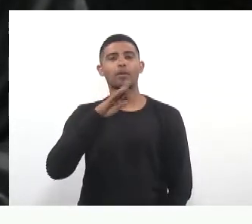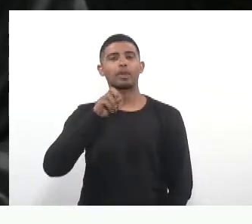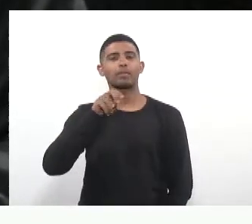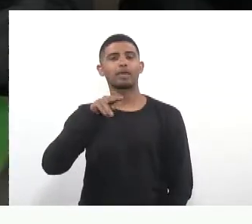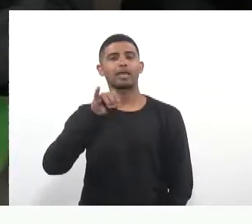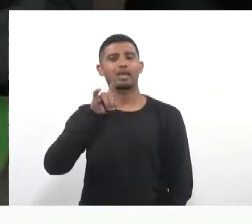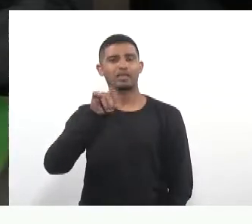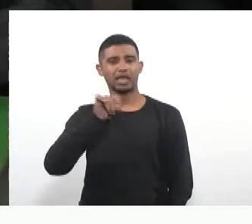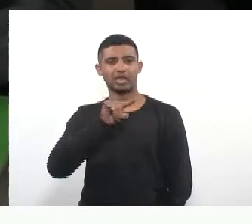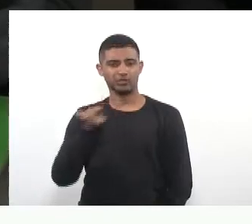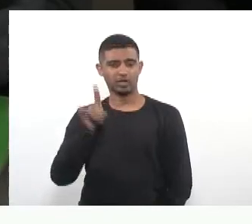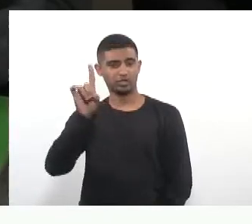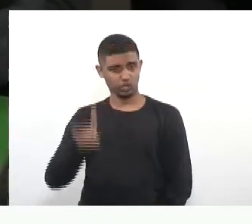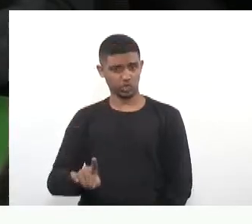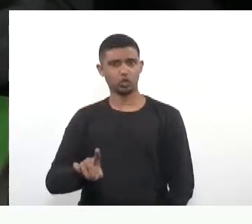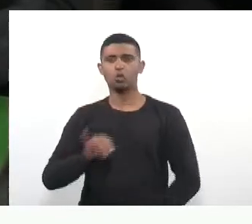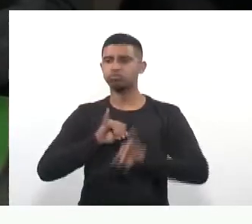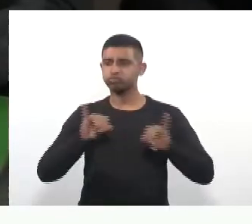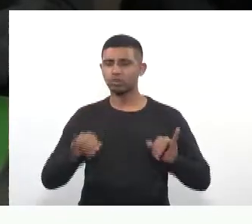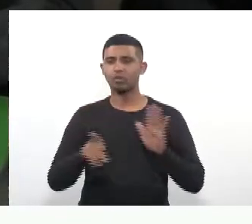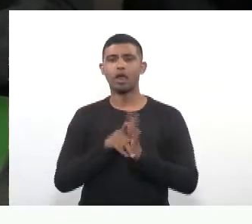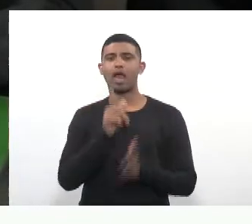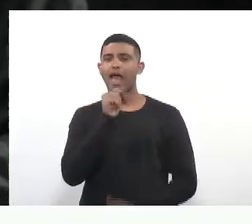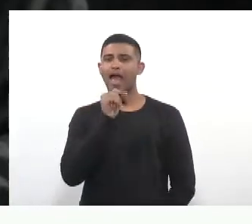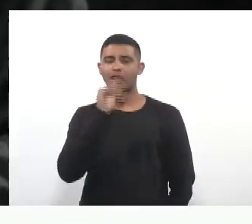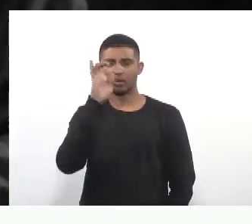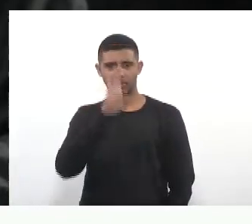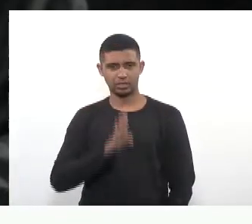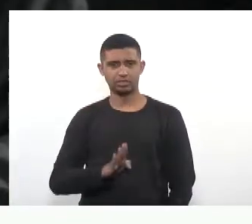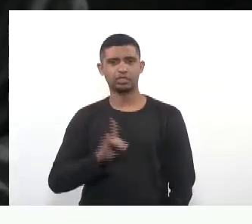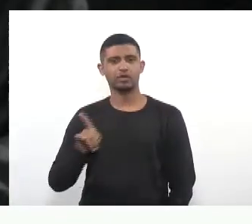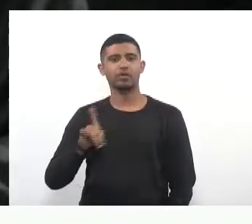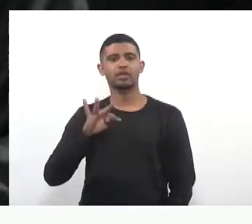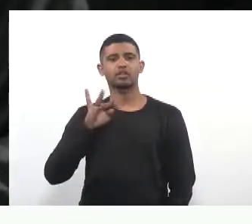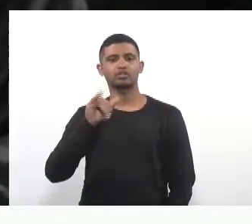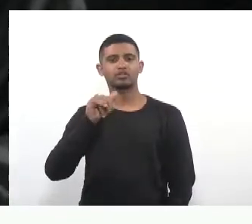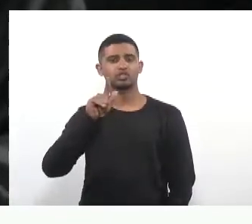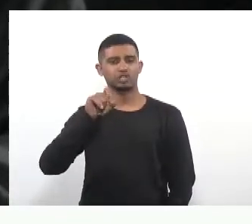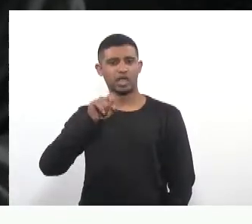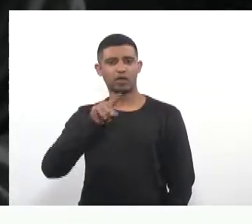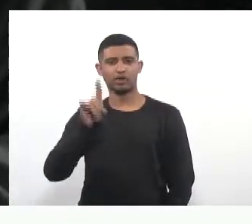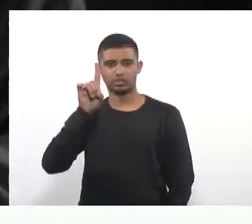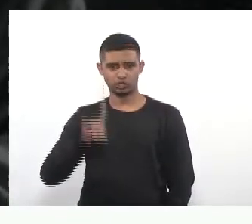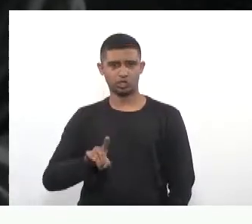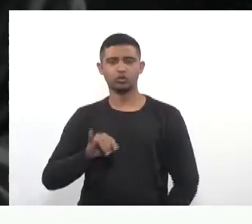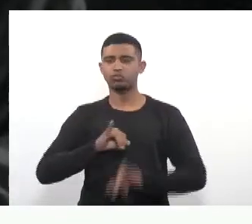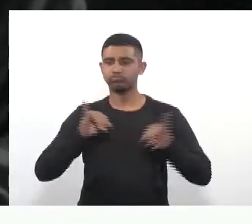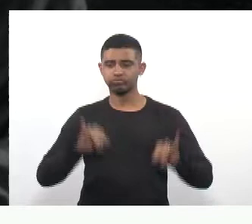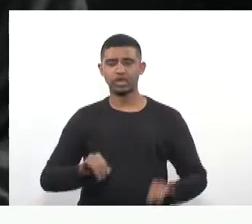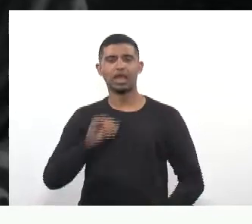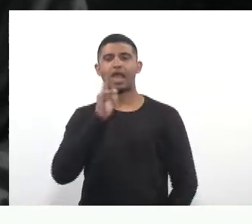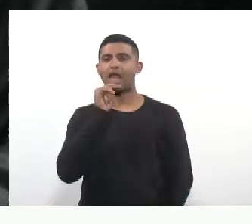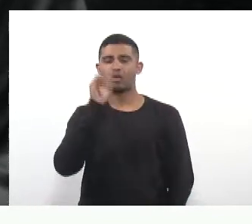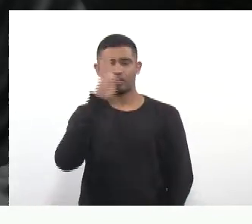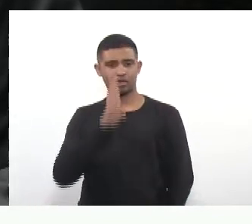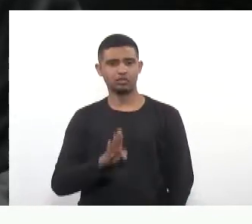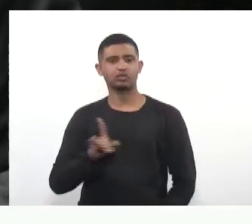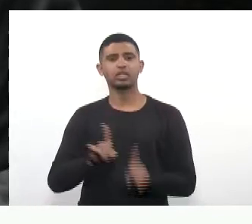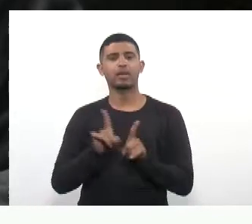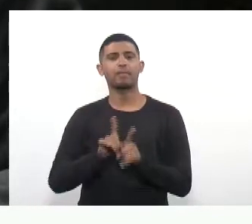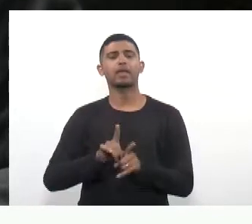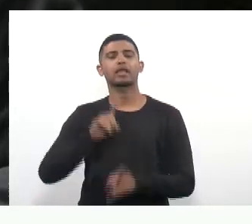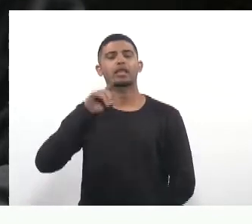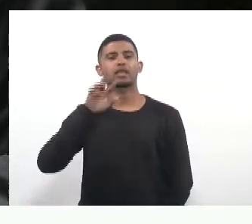diretor comercial da Águas do Brasil, o senhor Tiago Contage, diretor comercial da Águas do Brasil, o senhor Ricardo Messa, advogado da